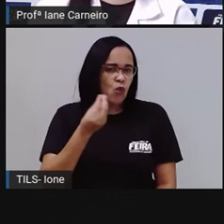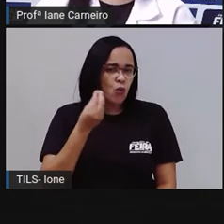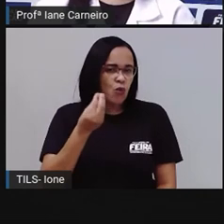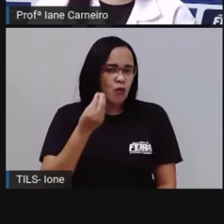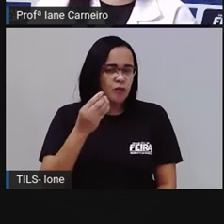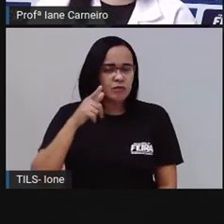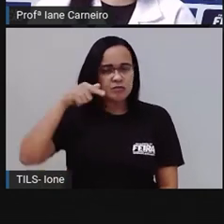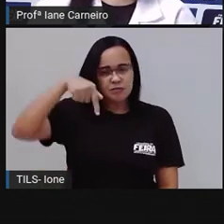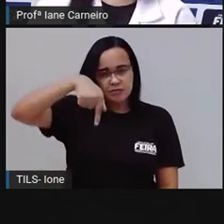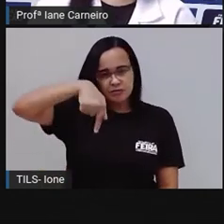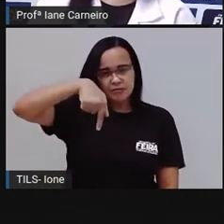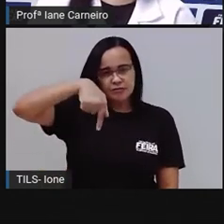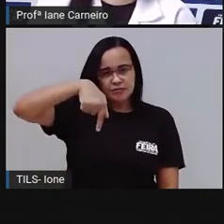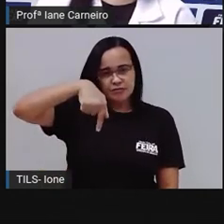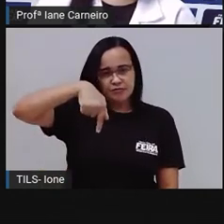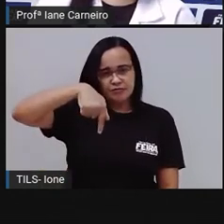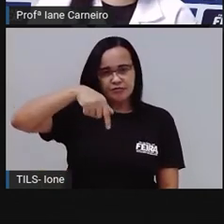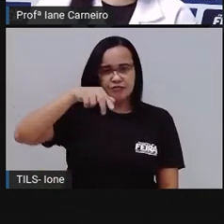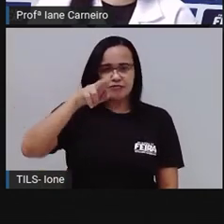ó.